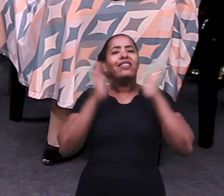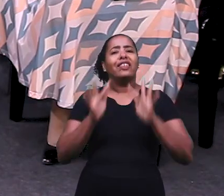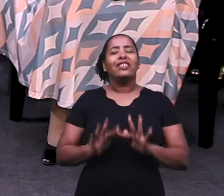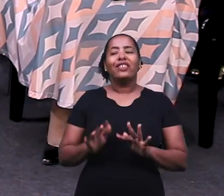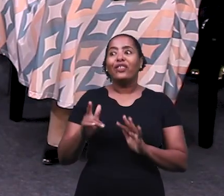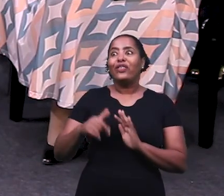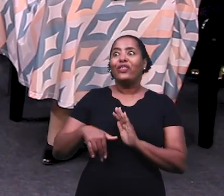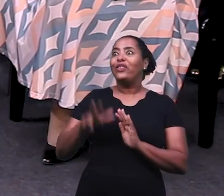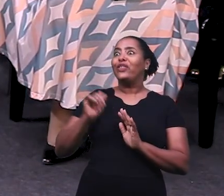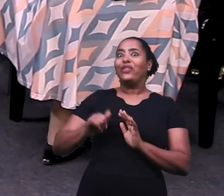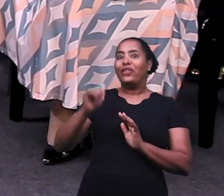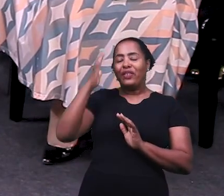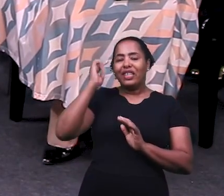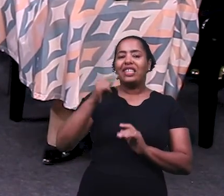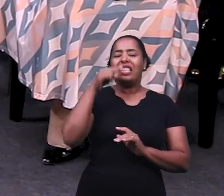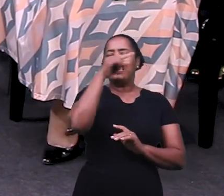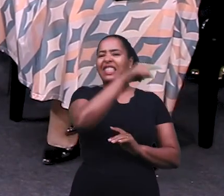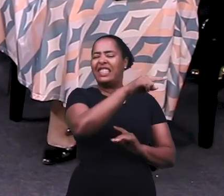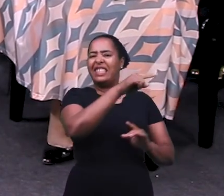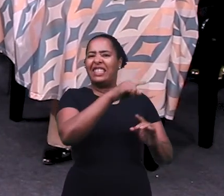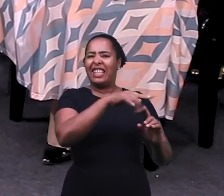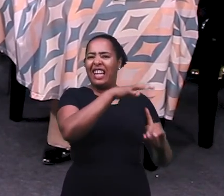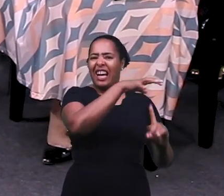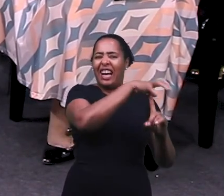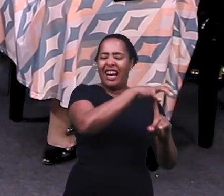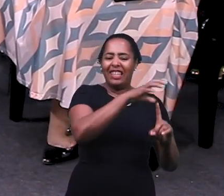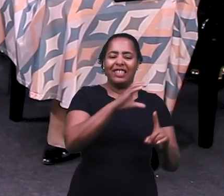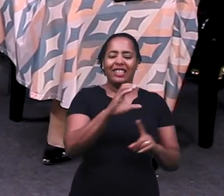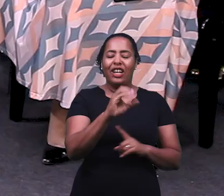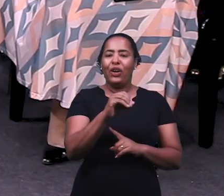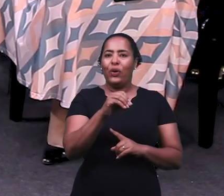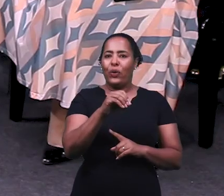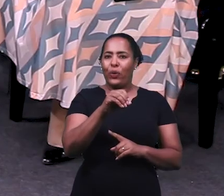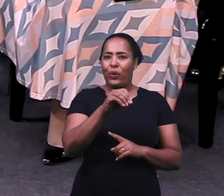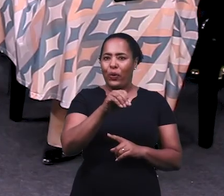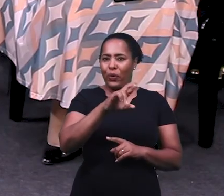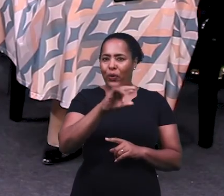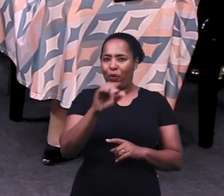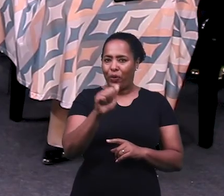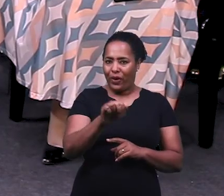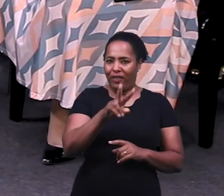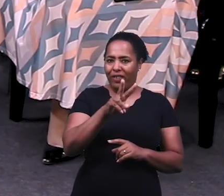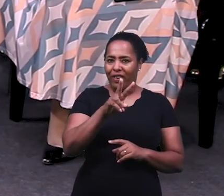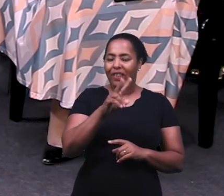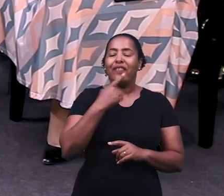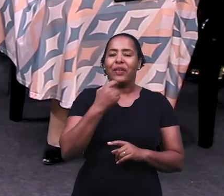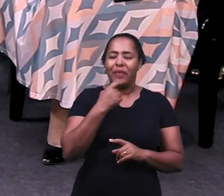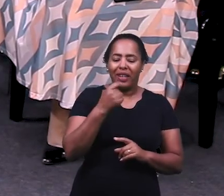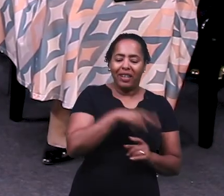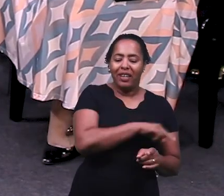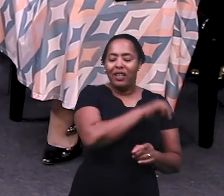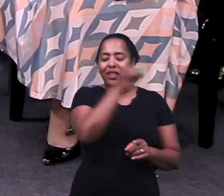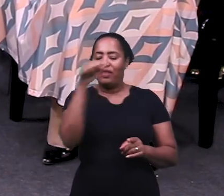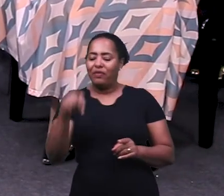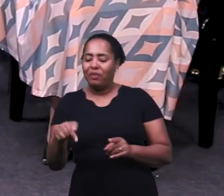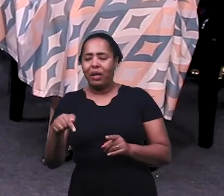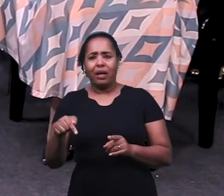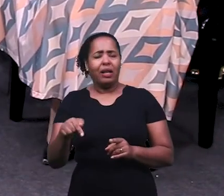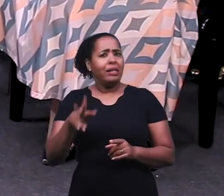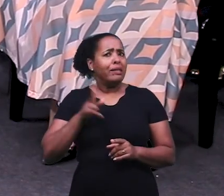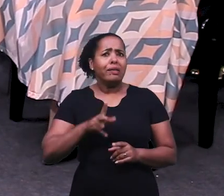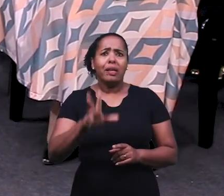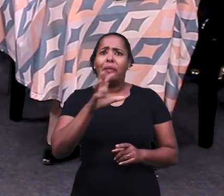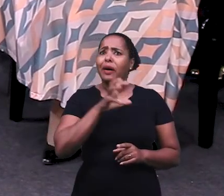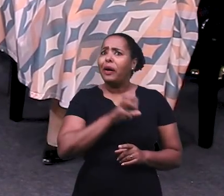muito grande, porque eu nunca imaginei. Eu saí lá da aldeia, lá de Coroa Vermelha, sempre amei o louvor,